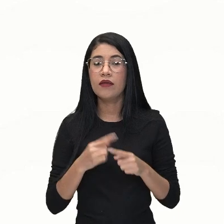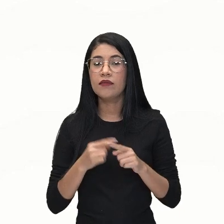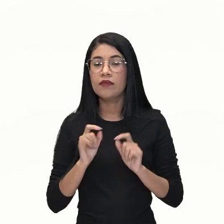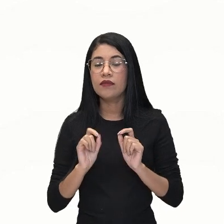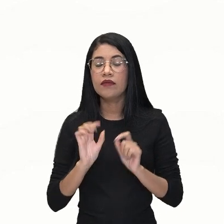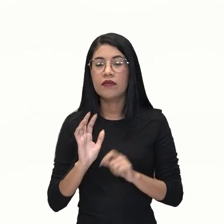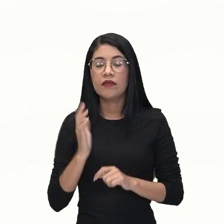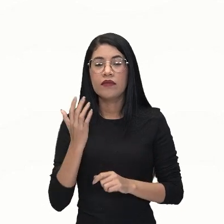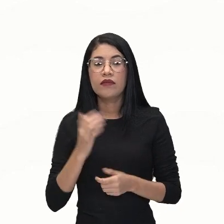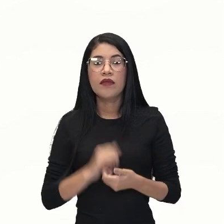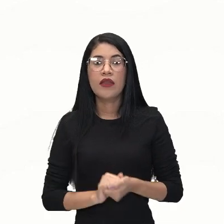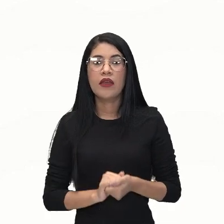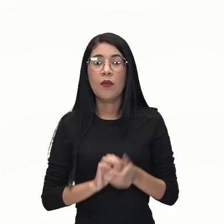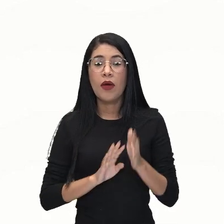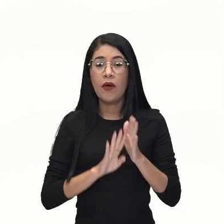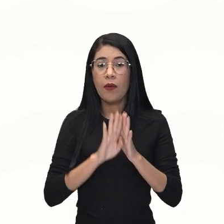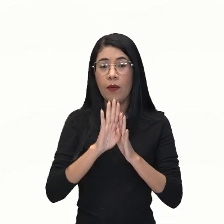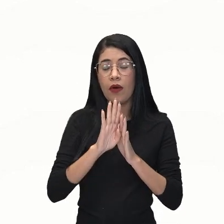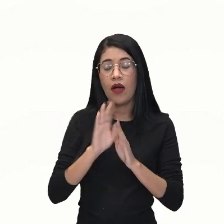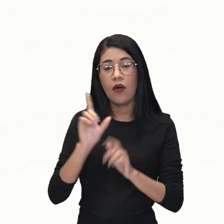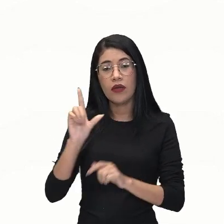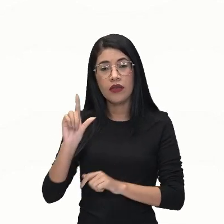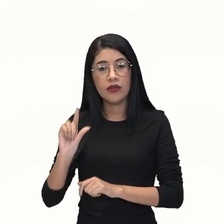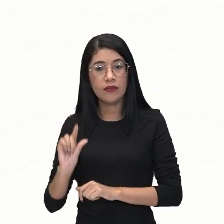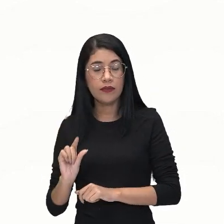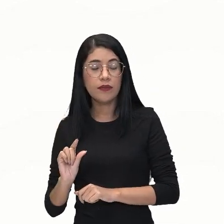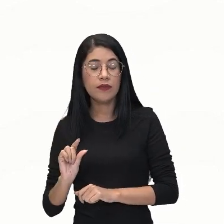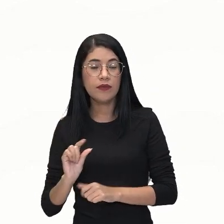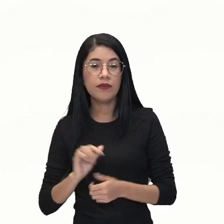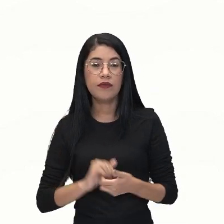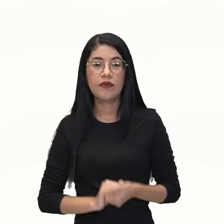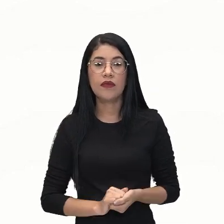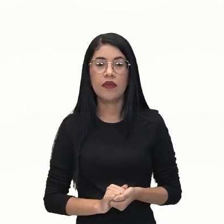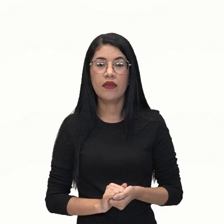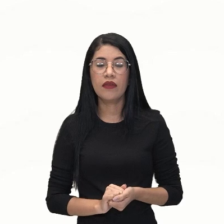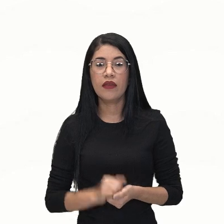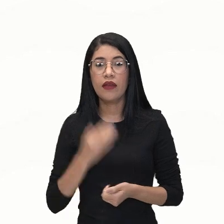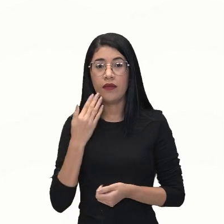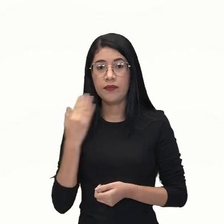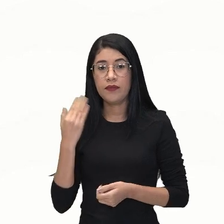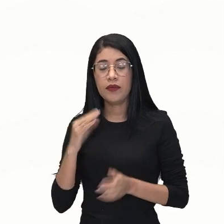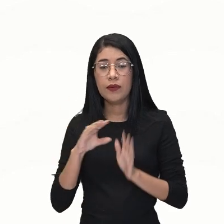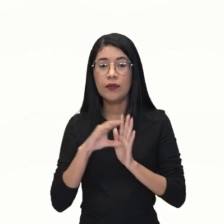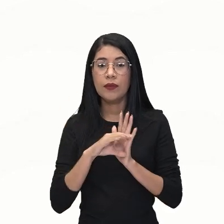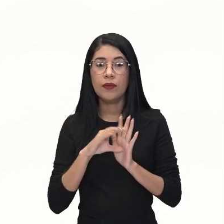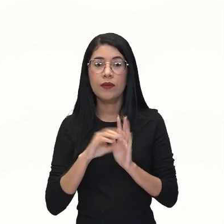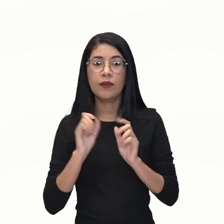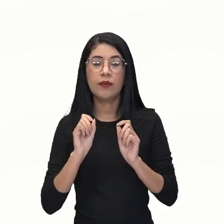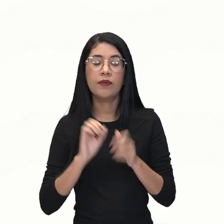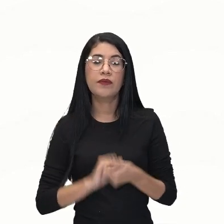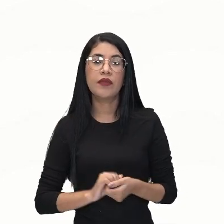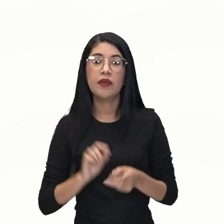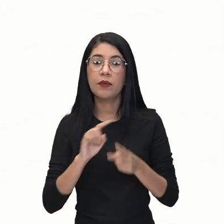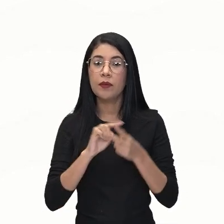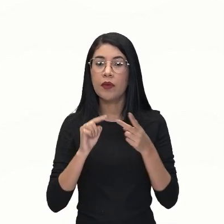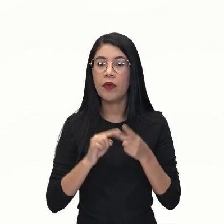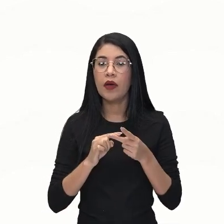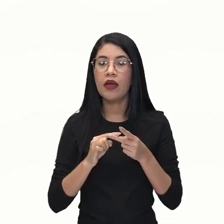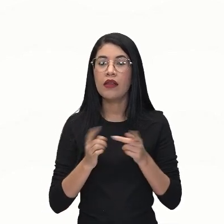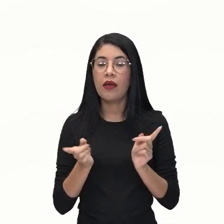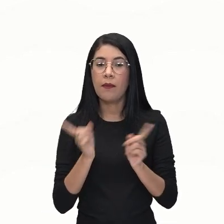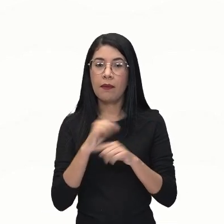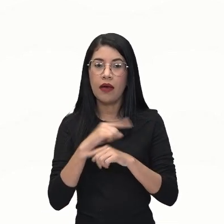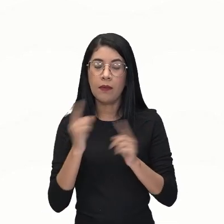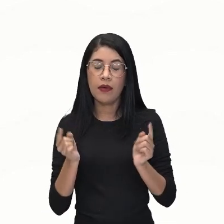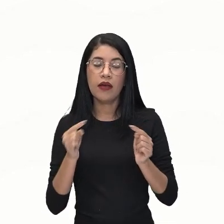Porque uma aumenta e a outra diminui. Então, aqui na nossa definição, duas grandezas são